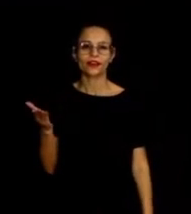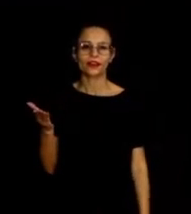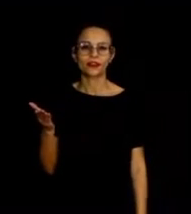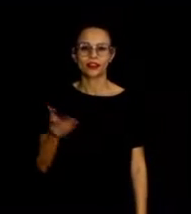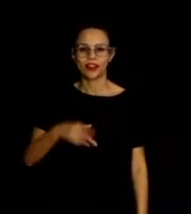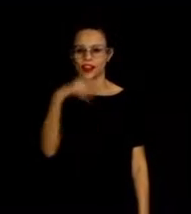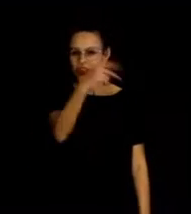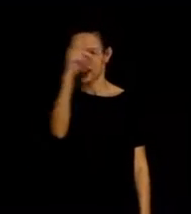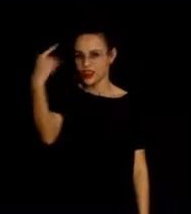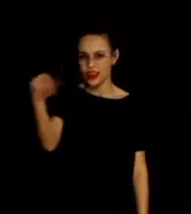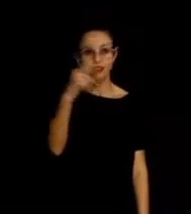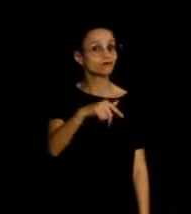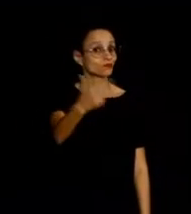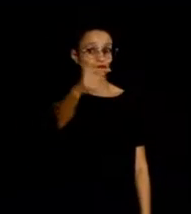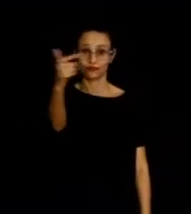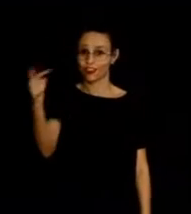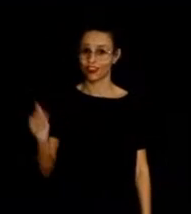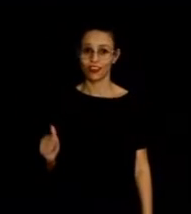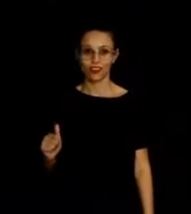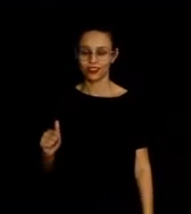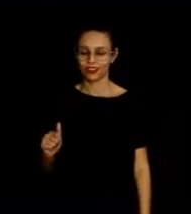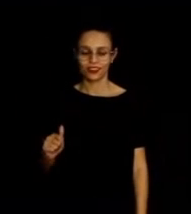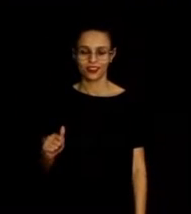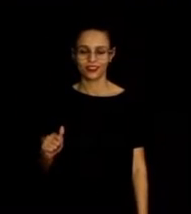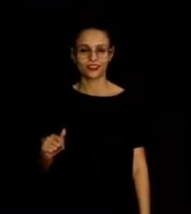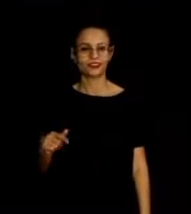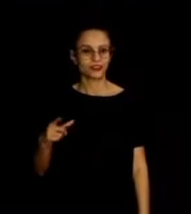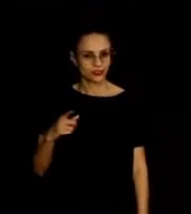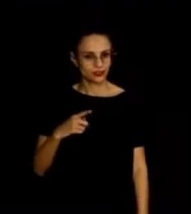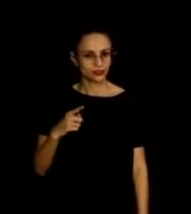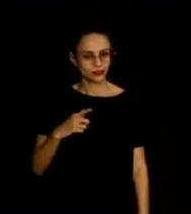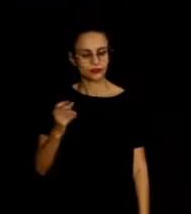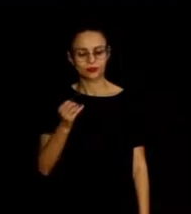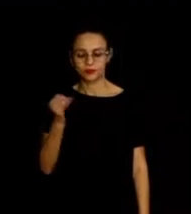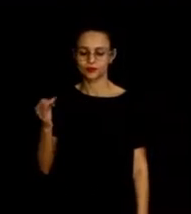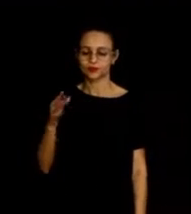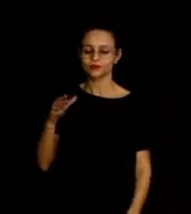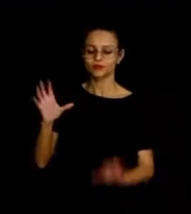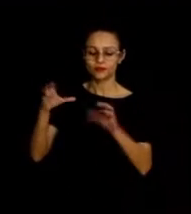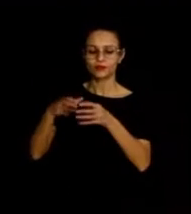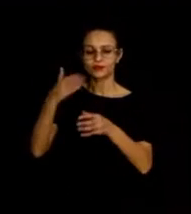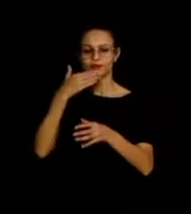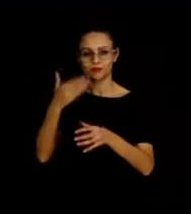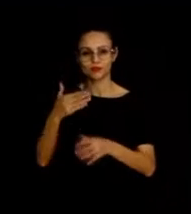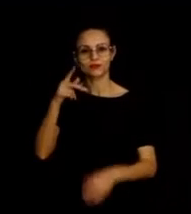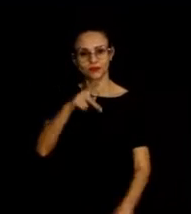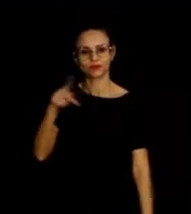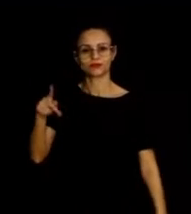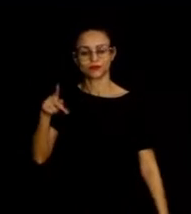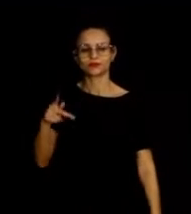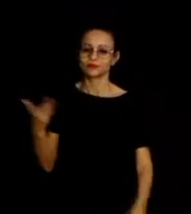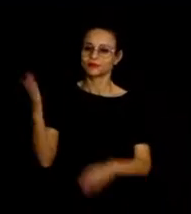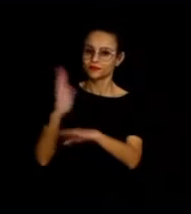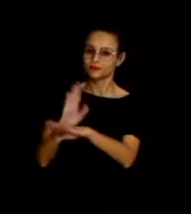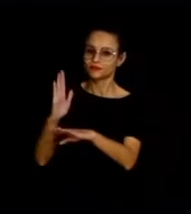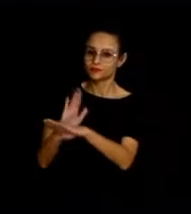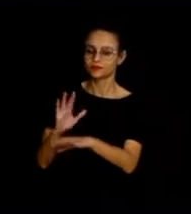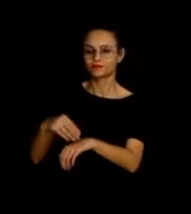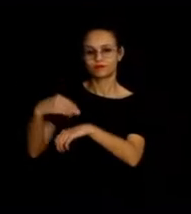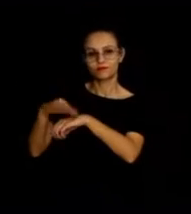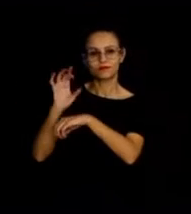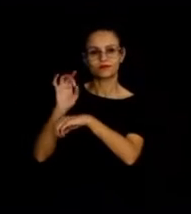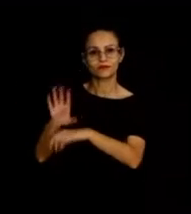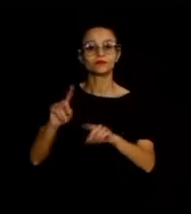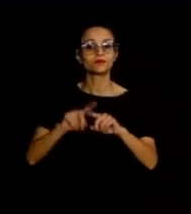ficou tirando atrás não até colocamos né a pedido desses grupos naturalmente professores para para ajudar para dar